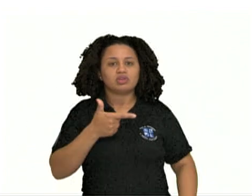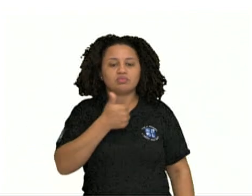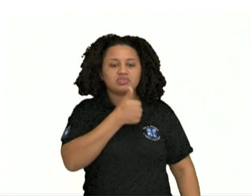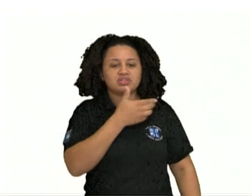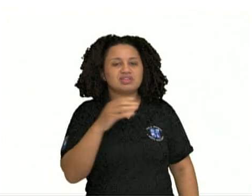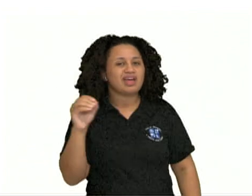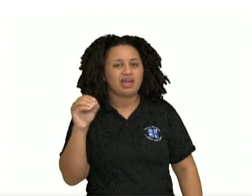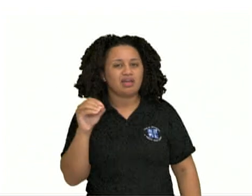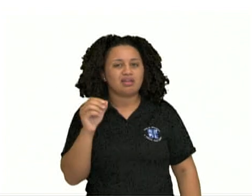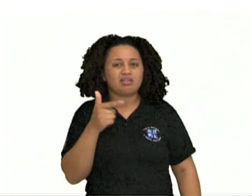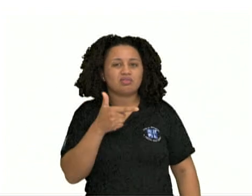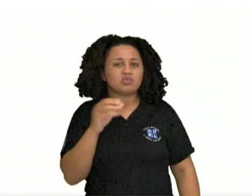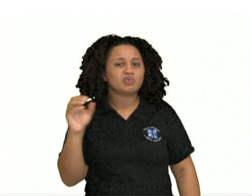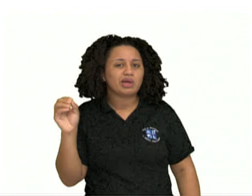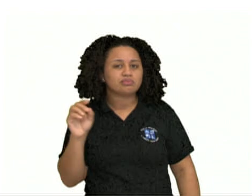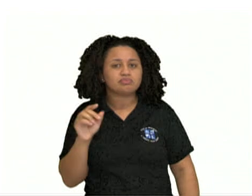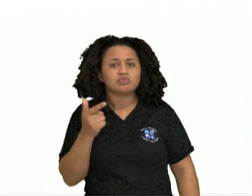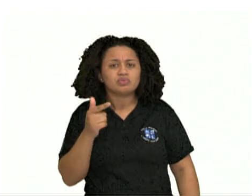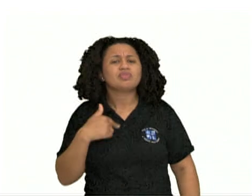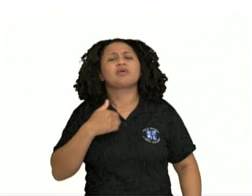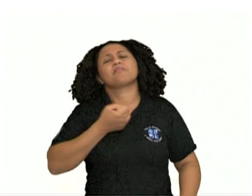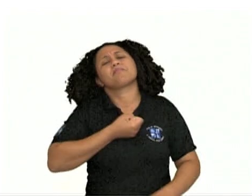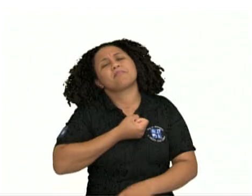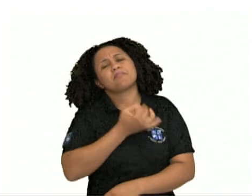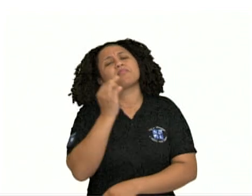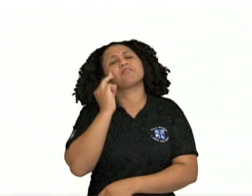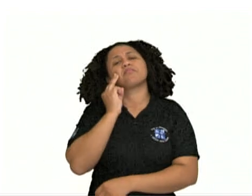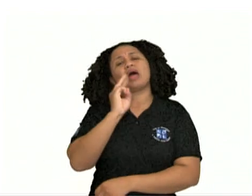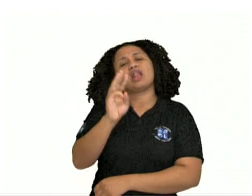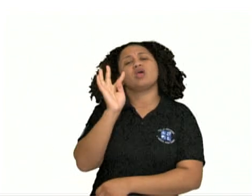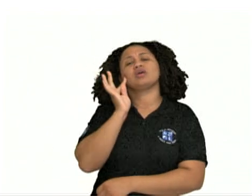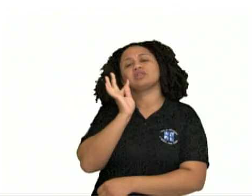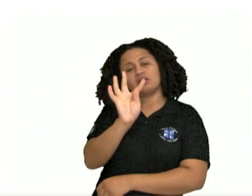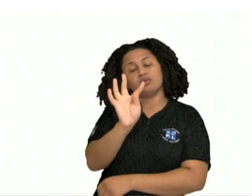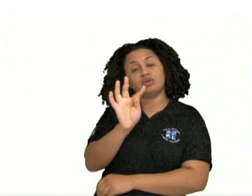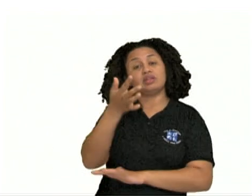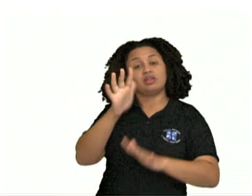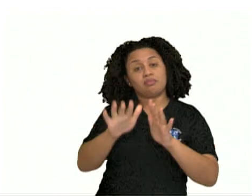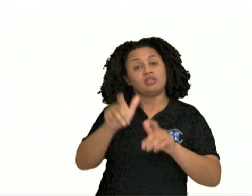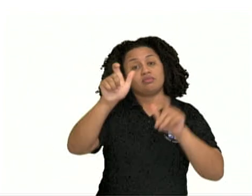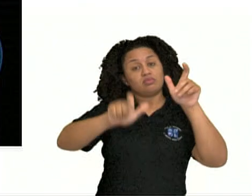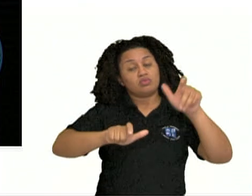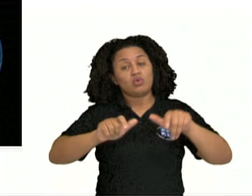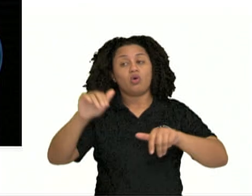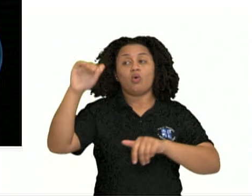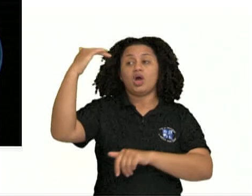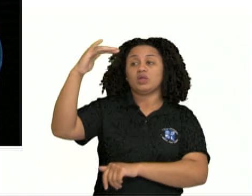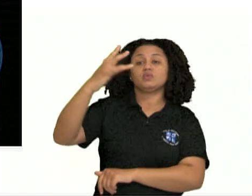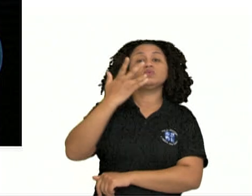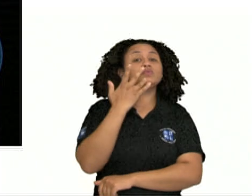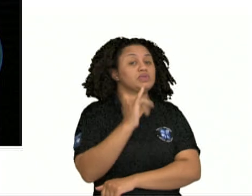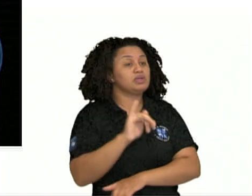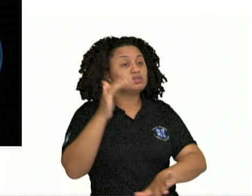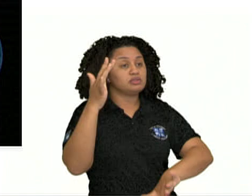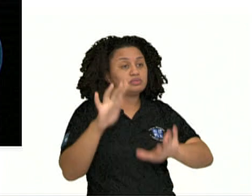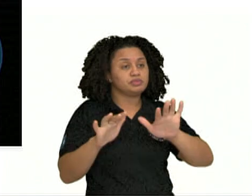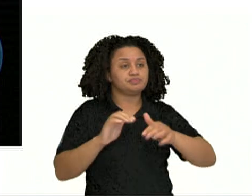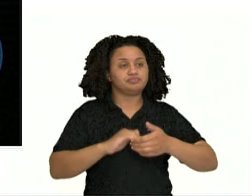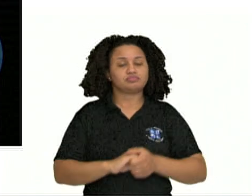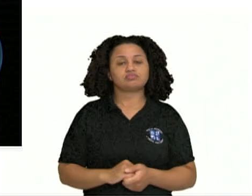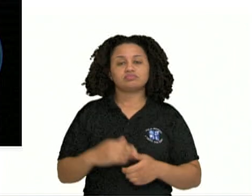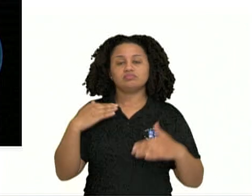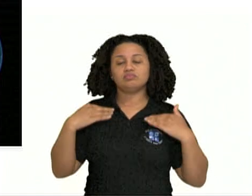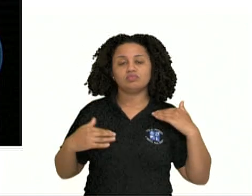nós temos trilhões de células isso varia de tamanho de pessoal para pessoas de um adulto foi uma criança então vamos lá o corpo humano